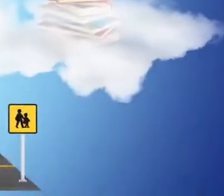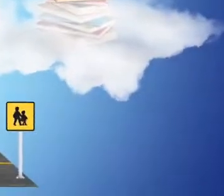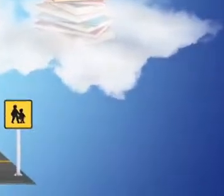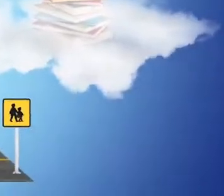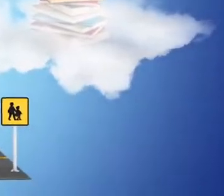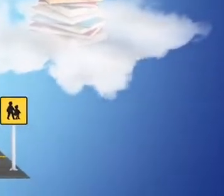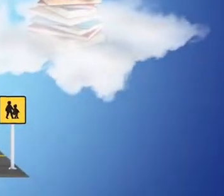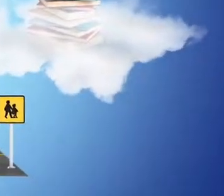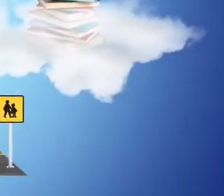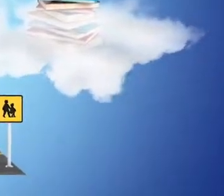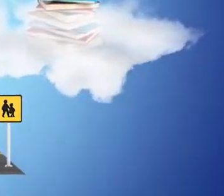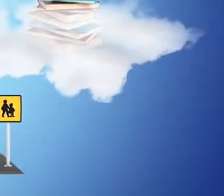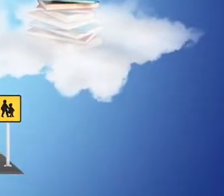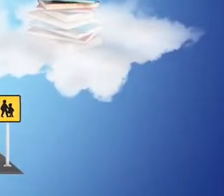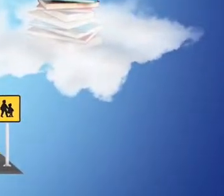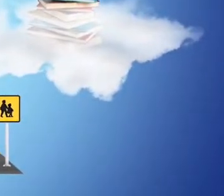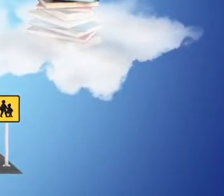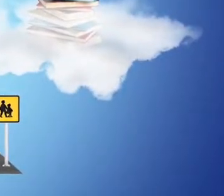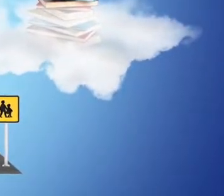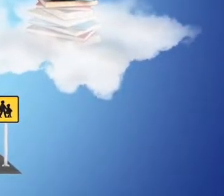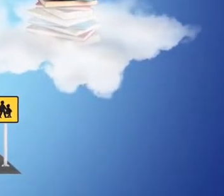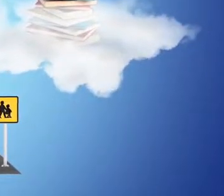E aí